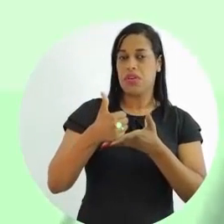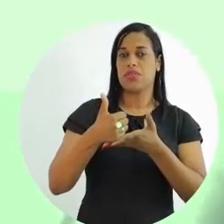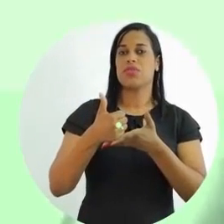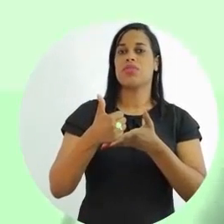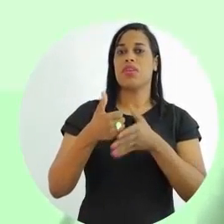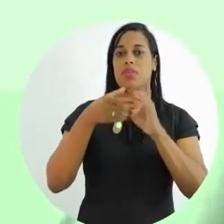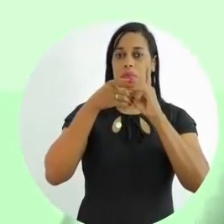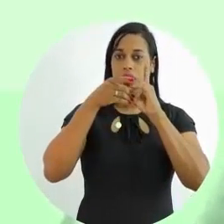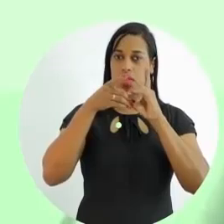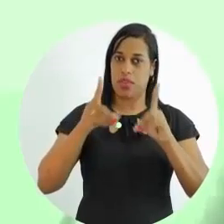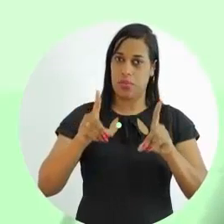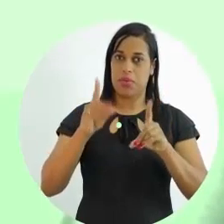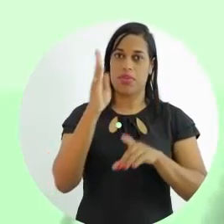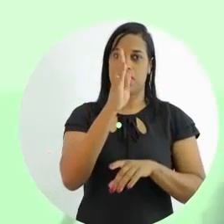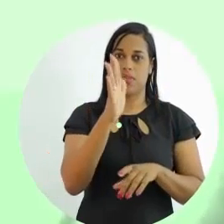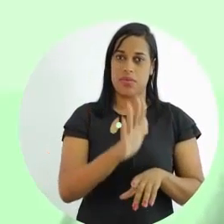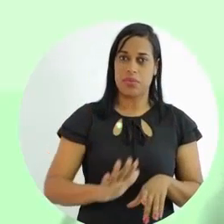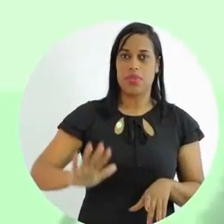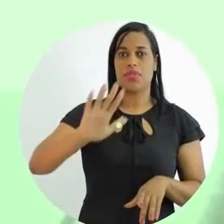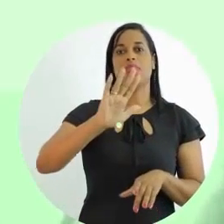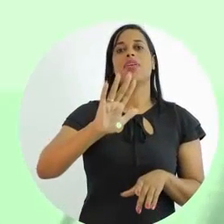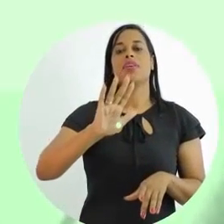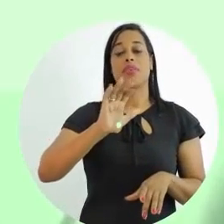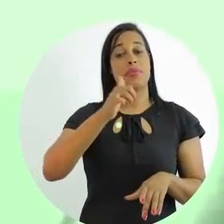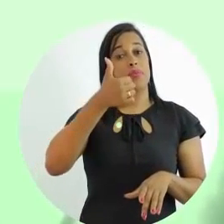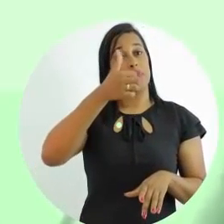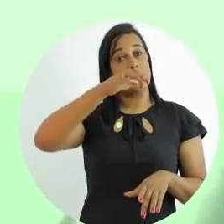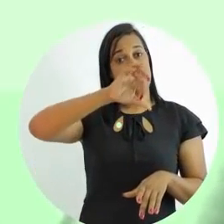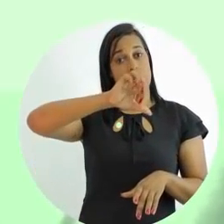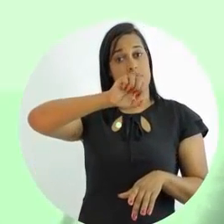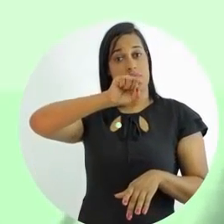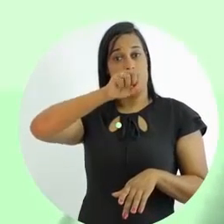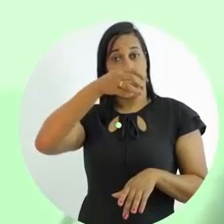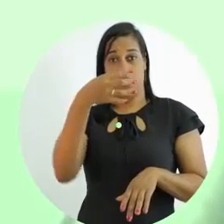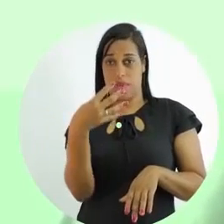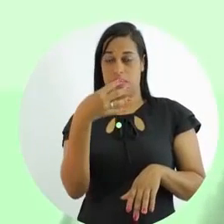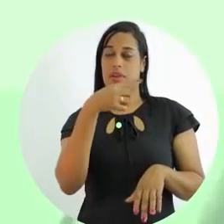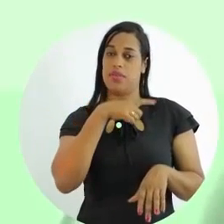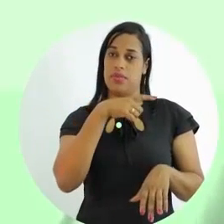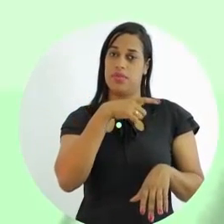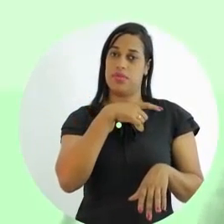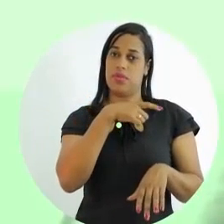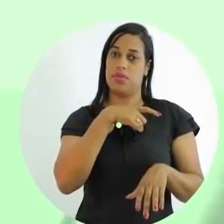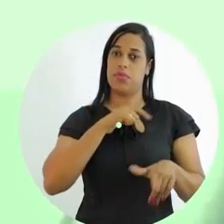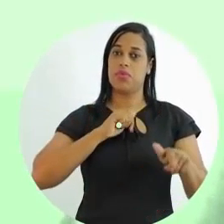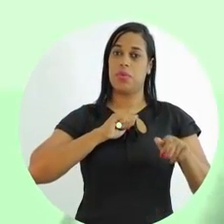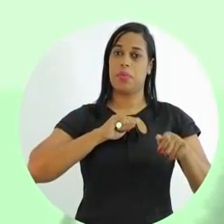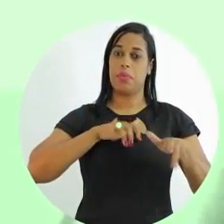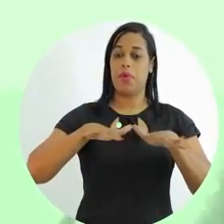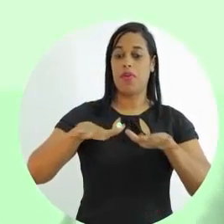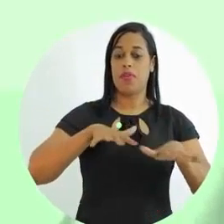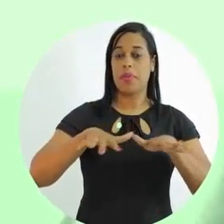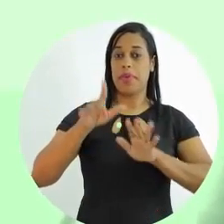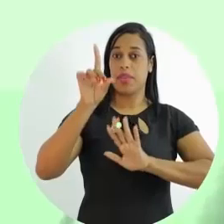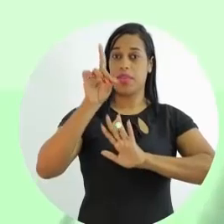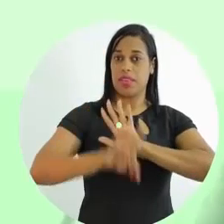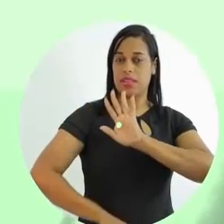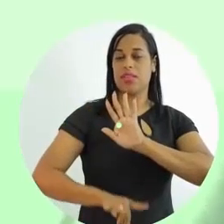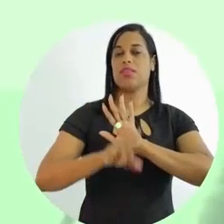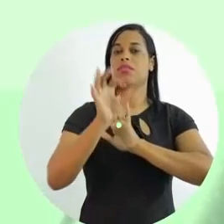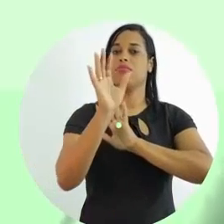a redemocratização brasileira. Em 1984, nós temos um movimento de